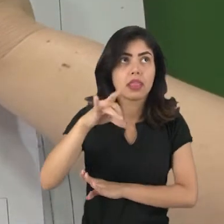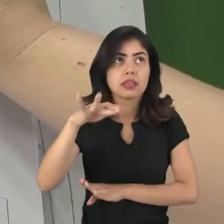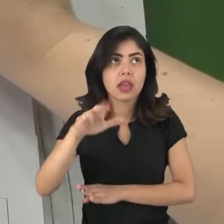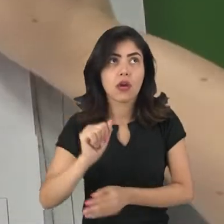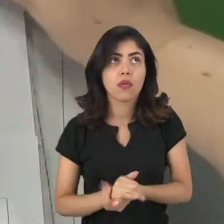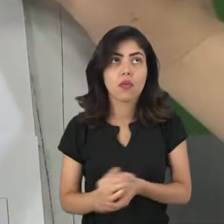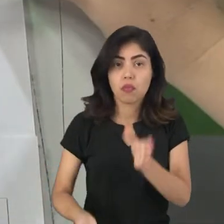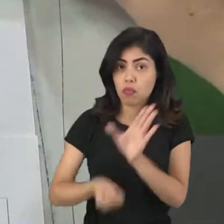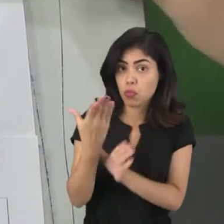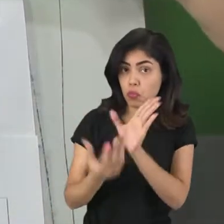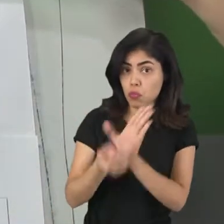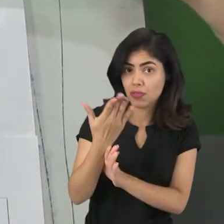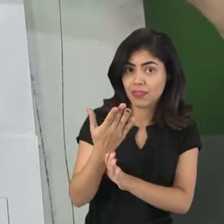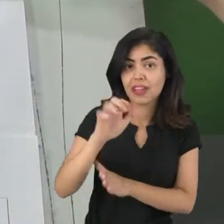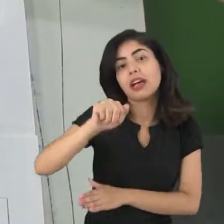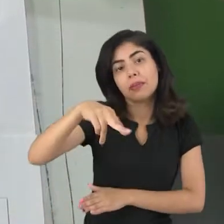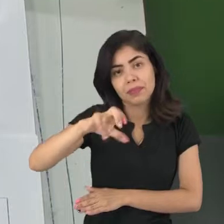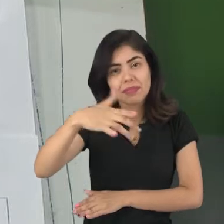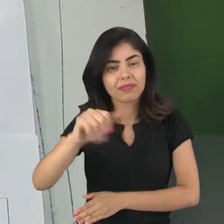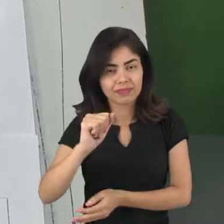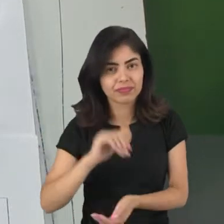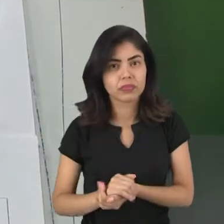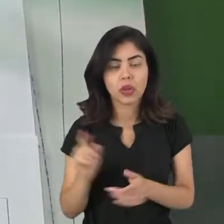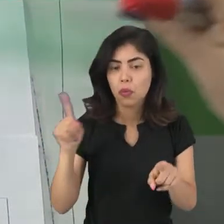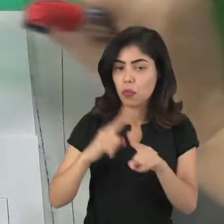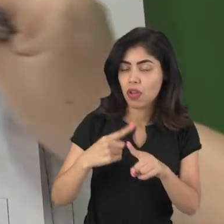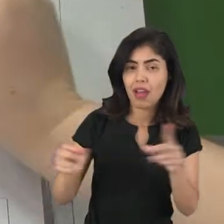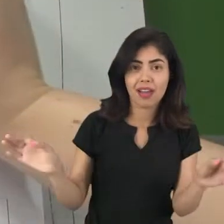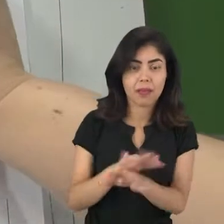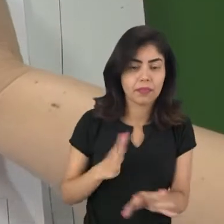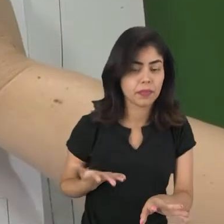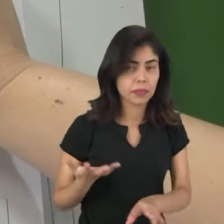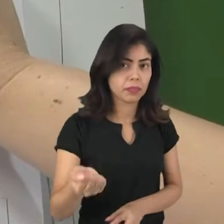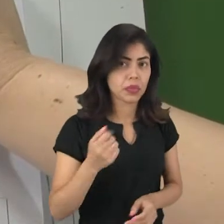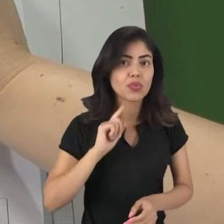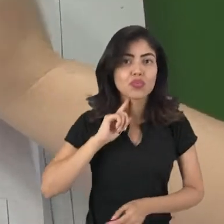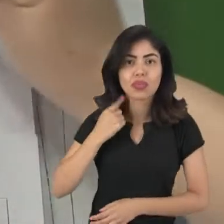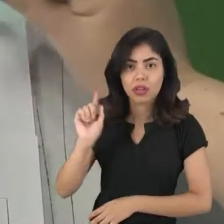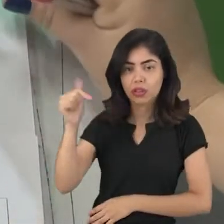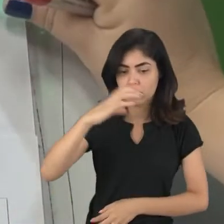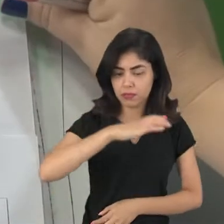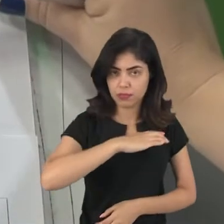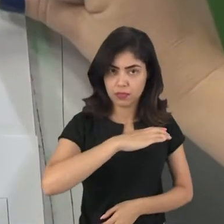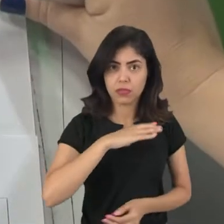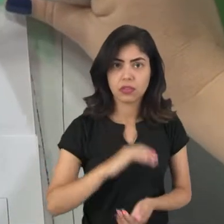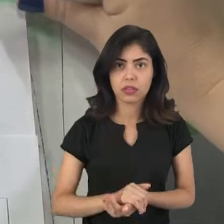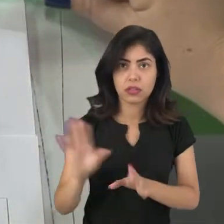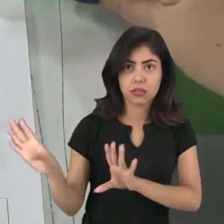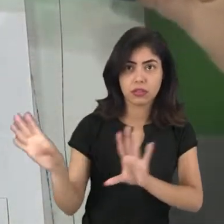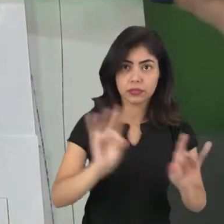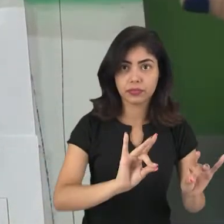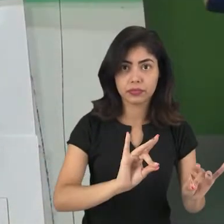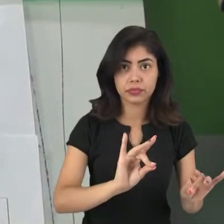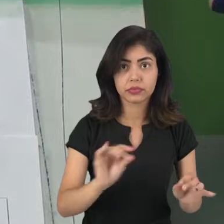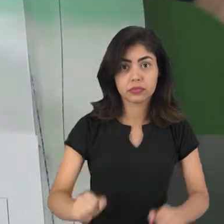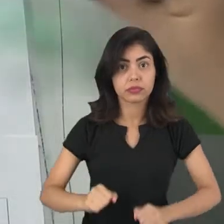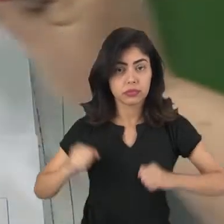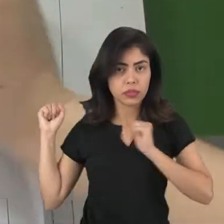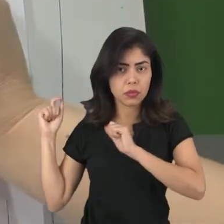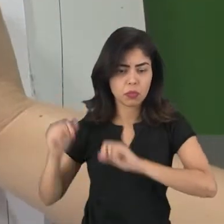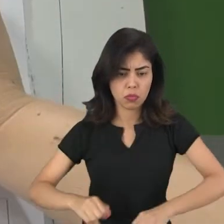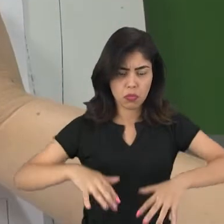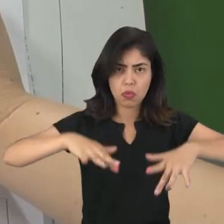em constante ameaça, pois acabam recebendo a sujeira das cidades, levada pelas enxurradas